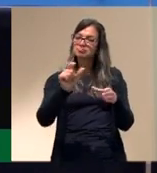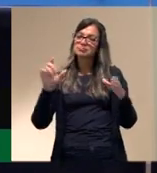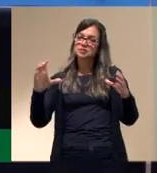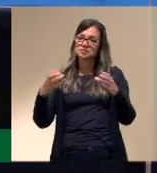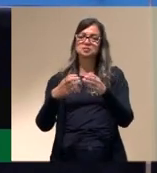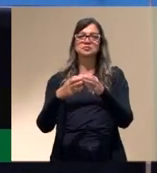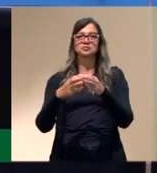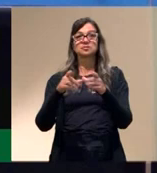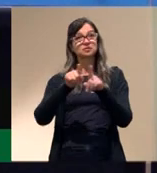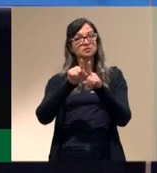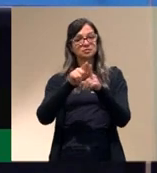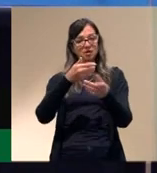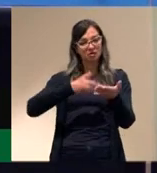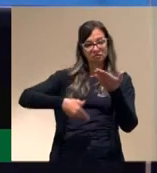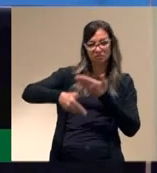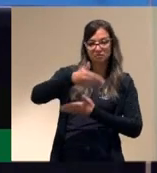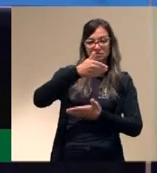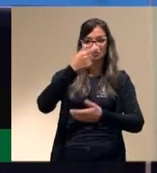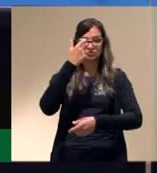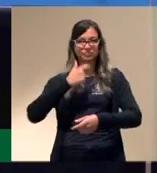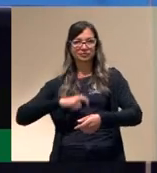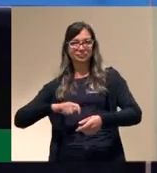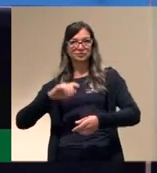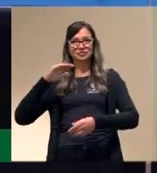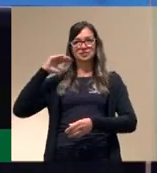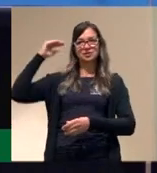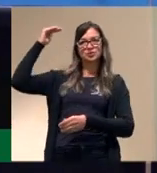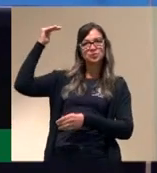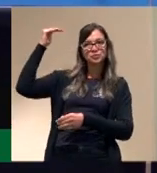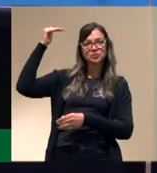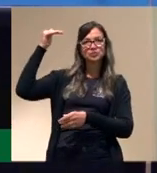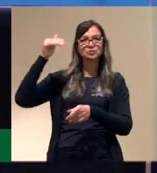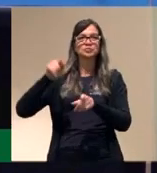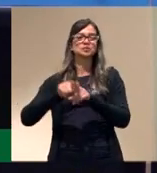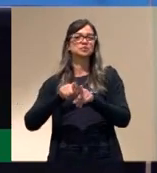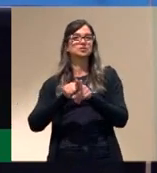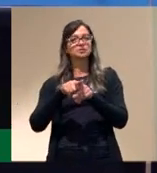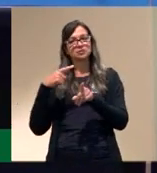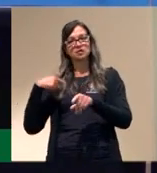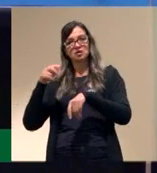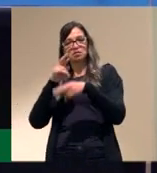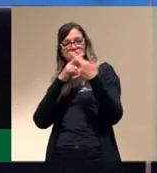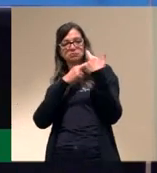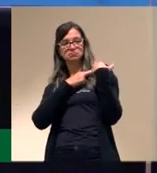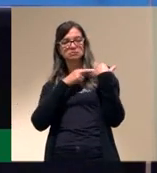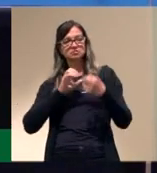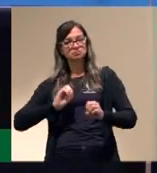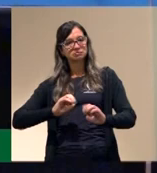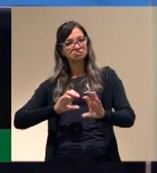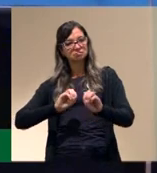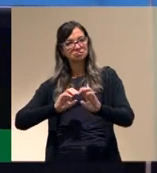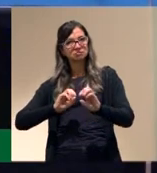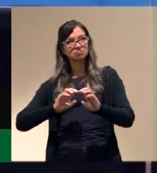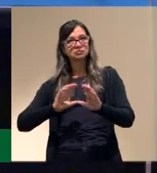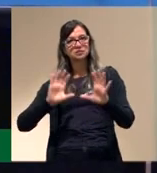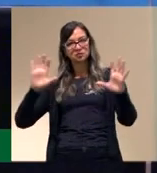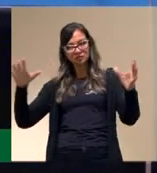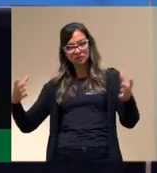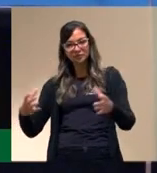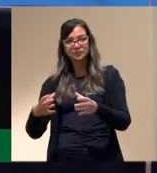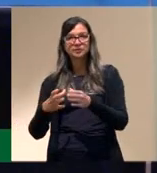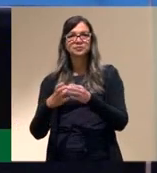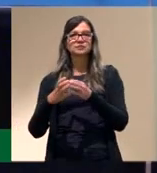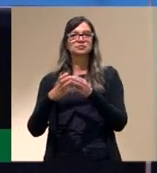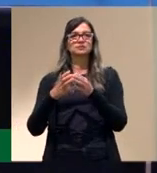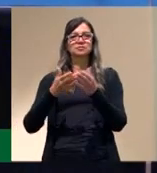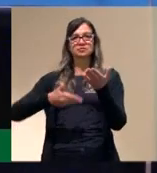com adultos, com outros adultos que são os responsáveis pela sua educação. Então, esse caráter coletivo ali, do grupo,